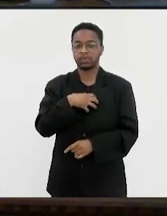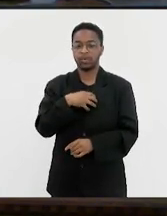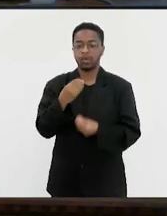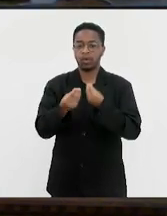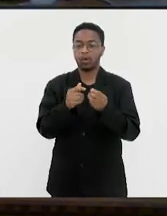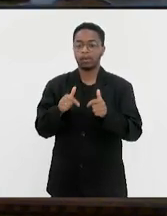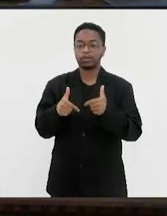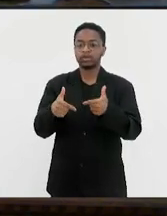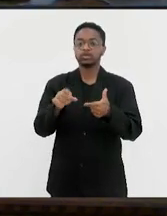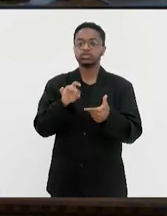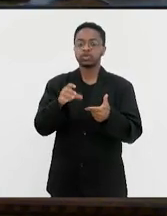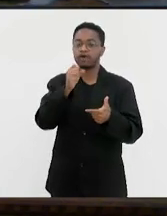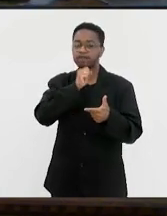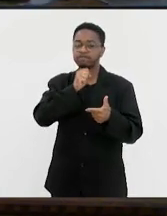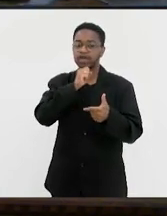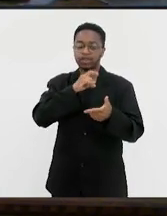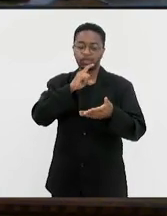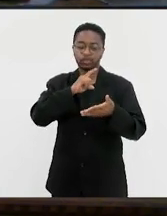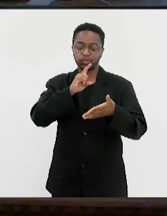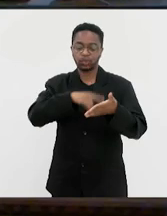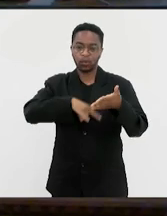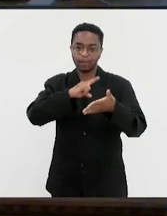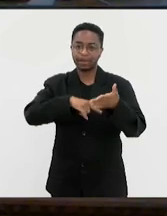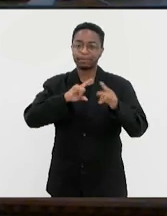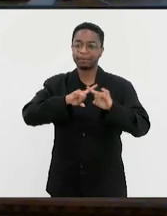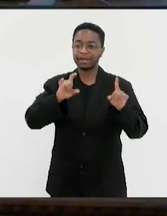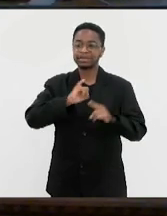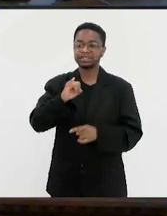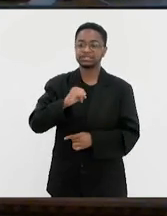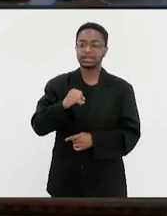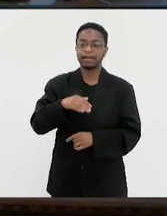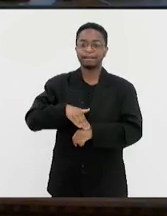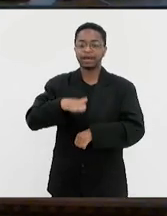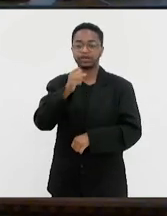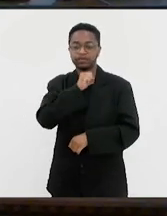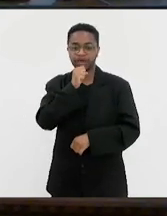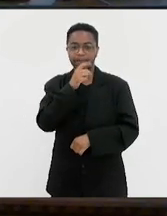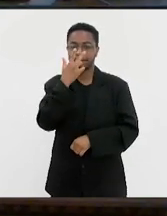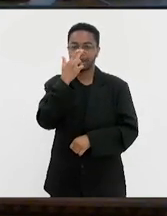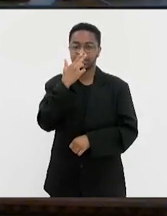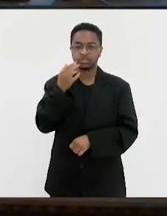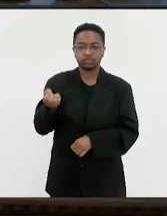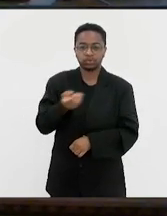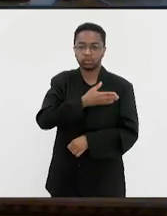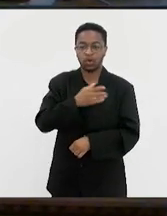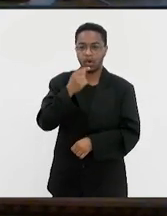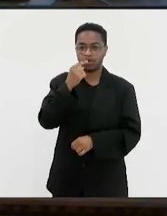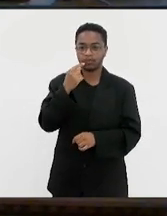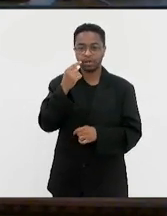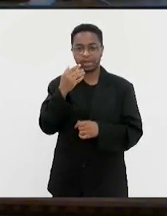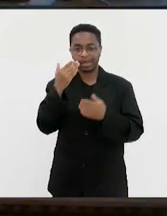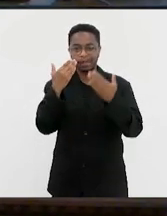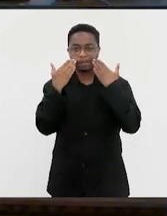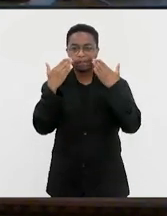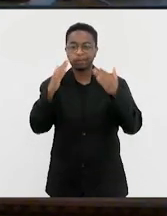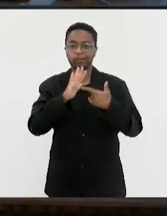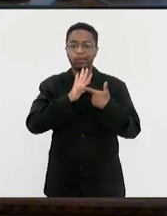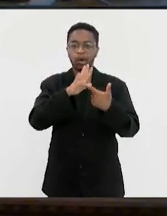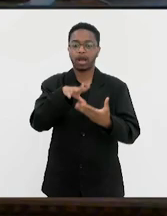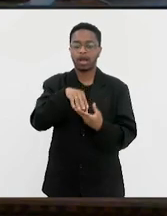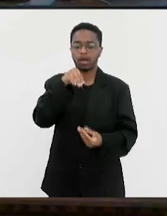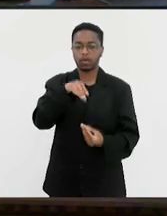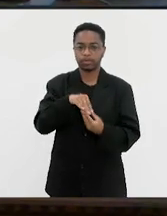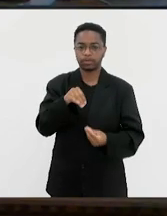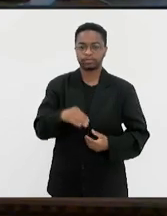fica velho no documento, mas quanto mais velho ele fica no documento, mais novo de aparência, jovialidade na alma ele fica.